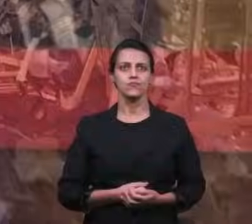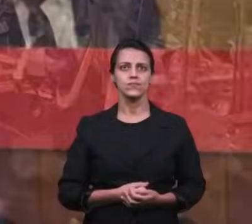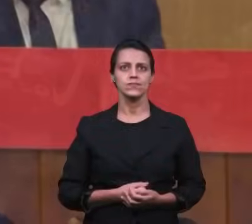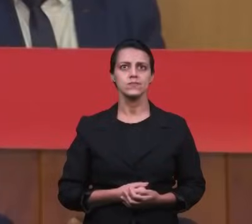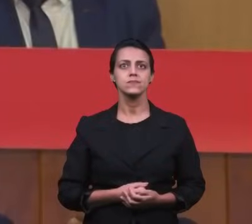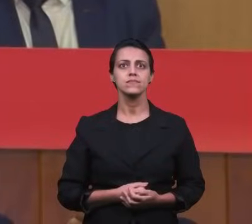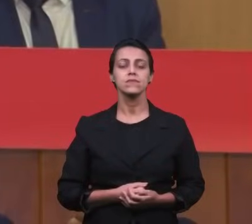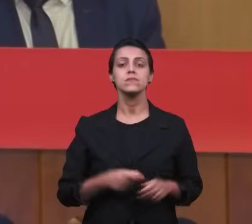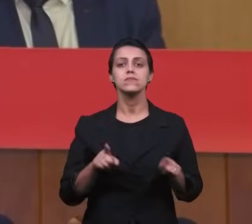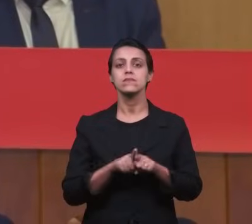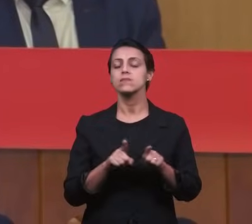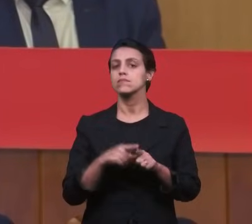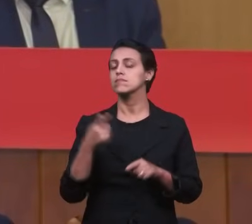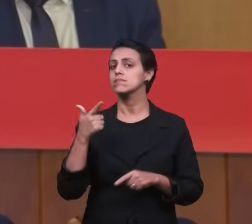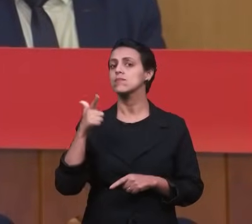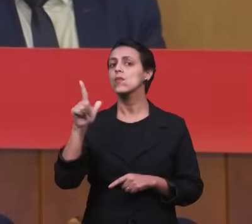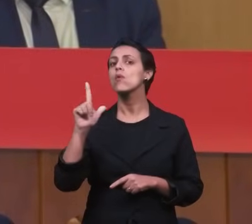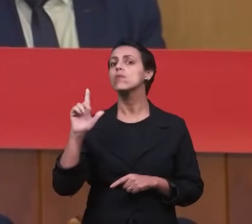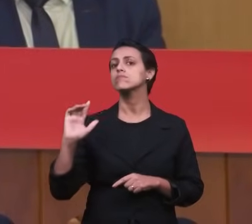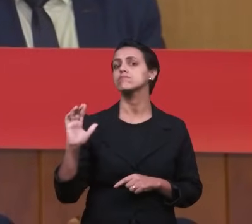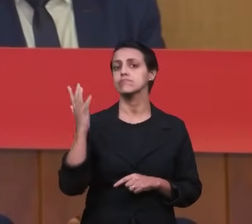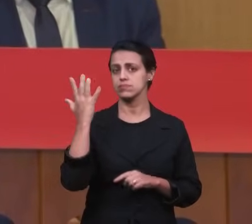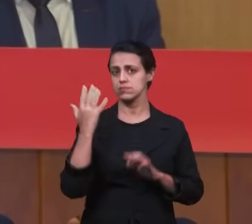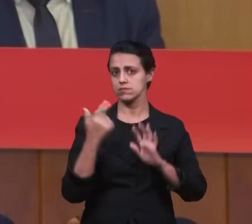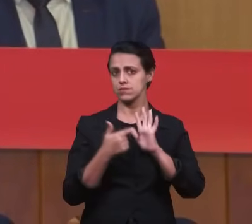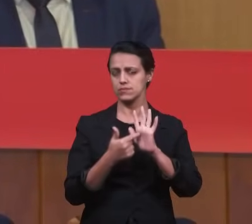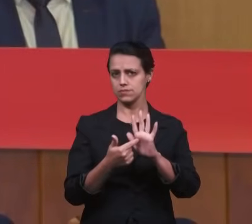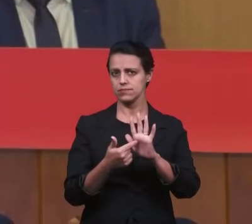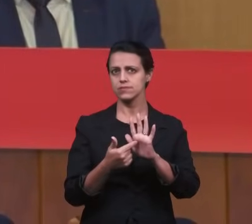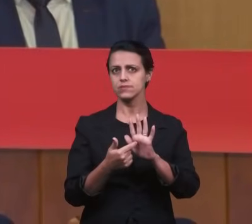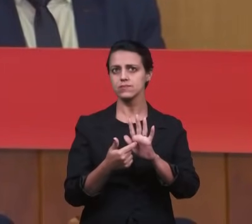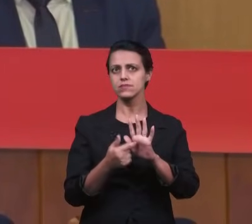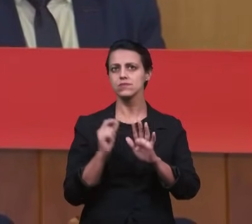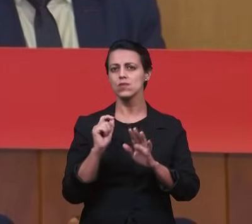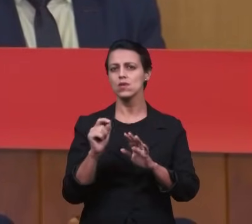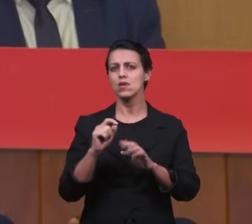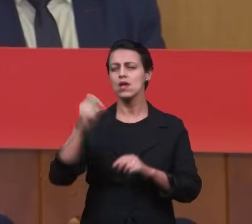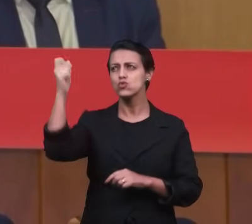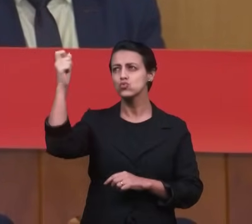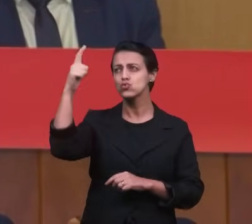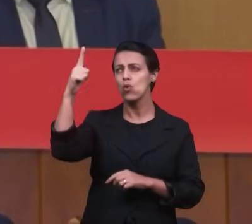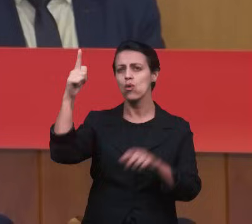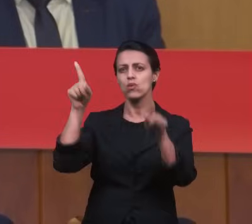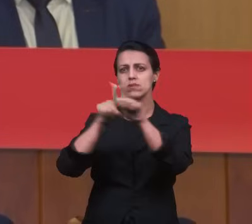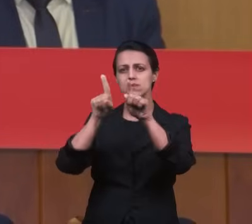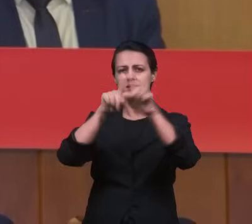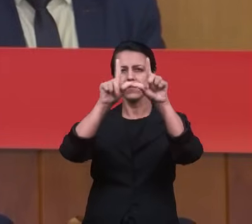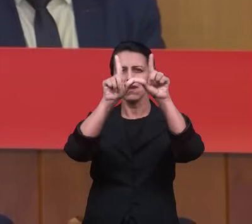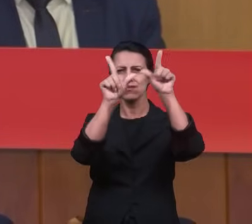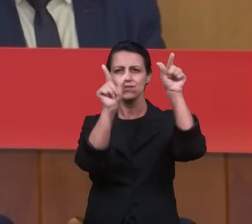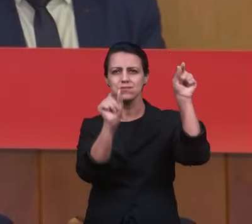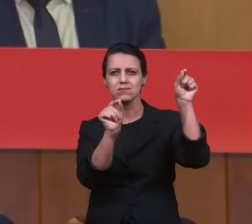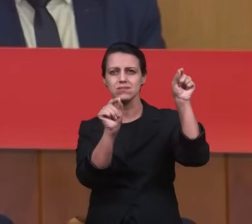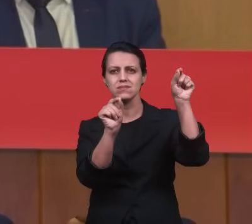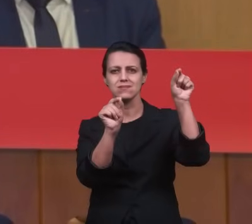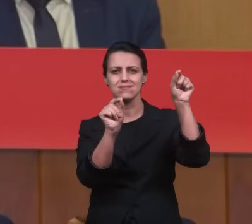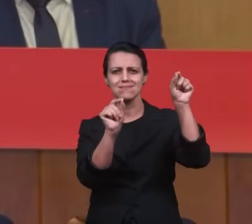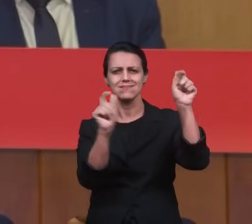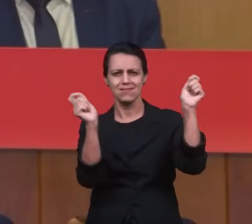Outro sinal que nós queremos dizer, meus irmãos, sinais no Sol e na Lua. Podem projetar